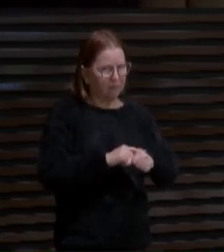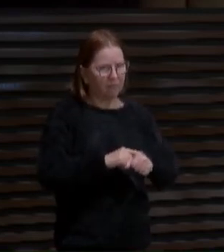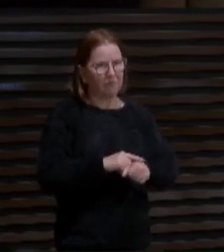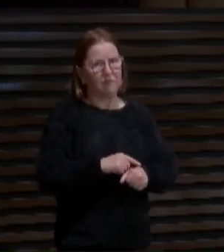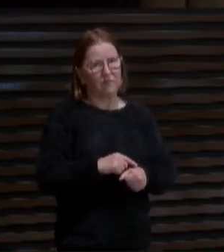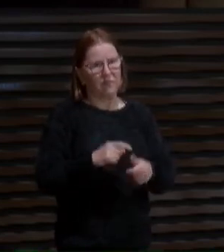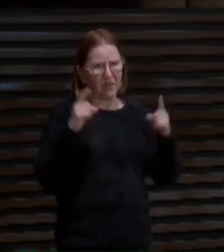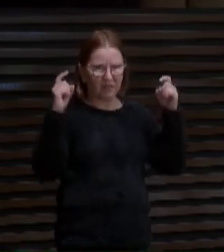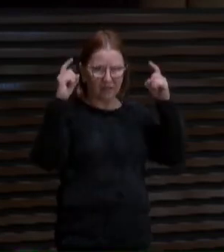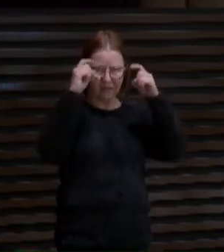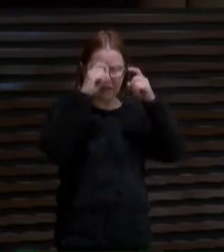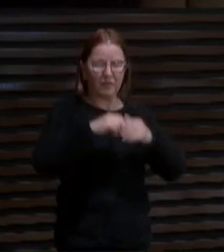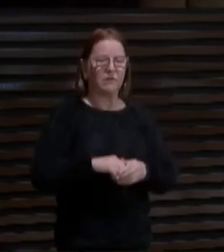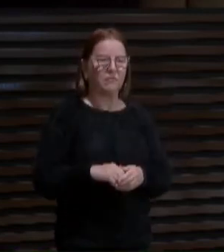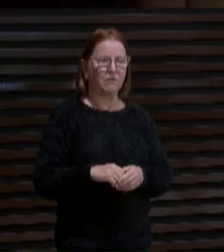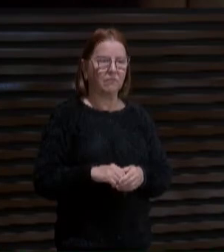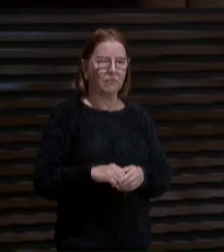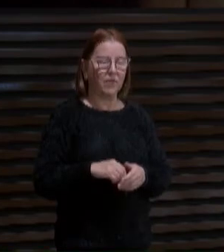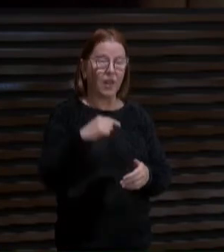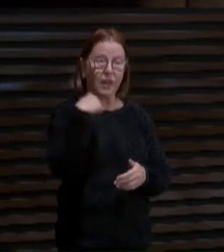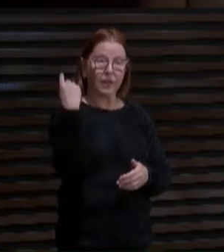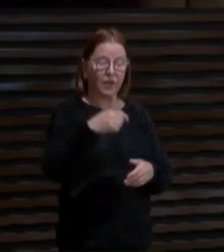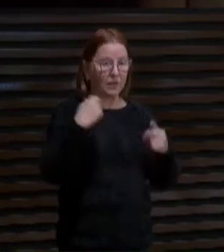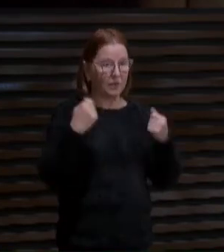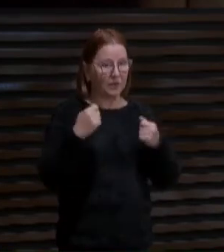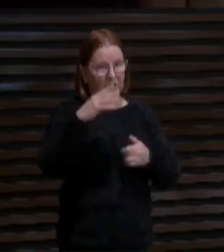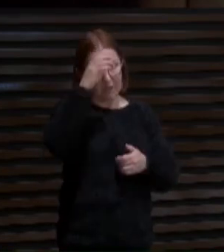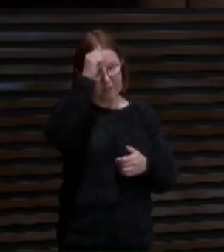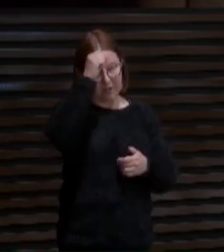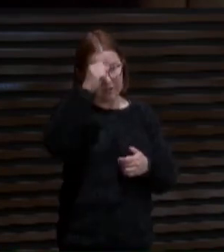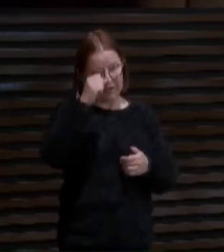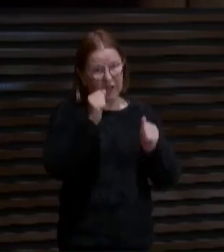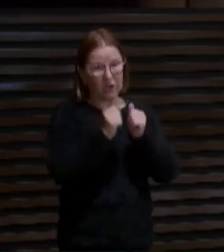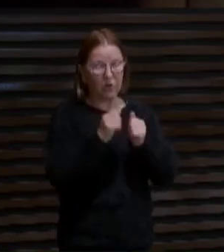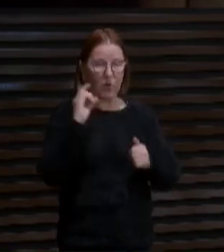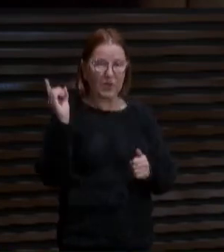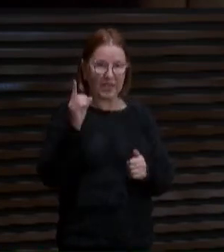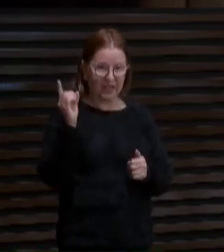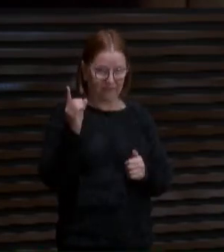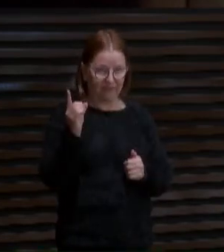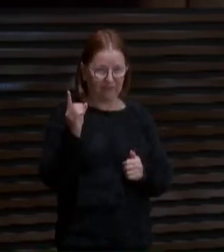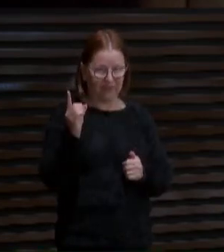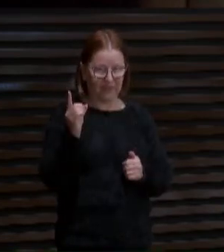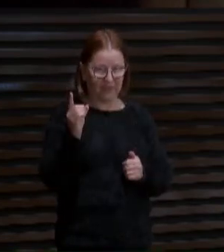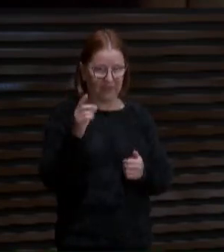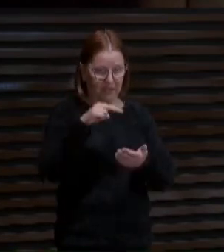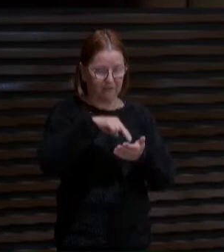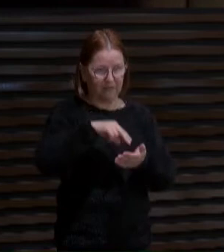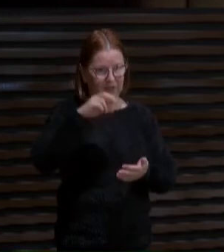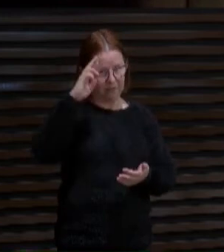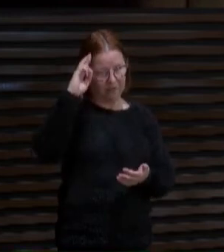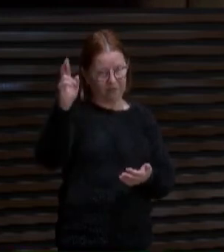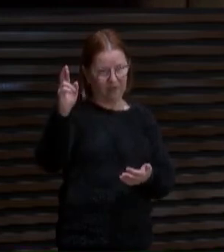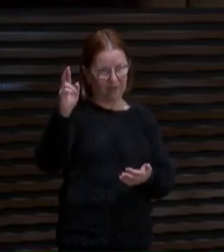a tirar os nossos olhos do nosso próprio sofrimento precisamos aprender que o mundo não gira em torno da